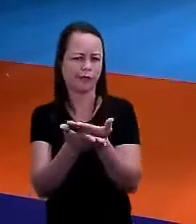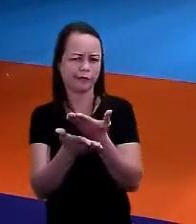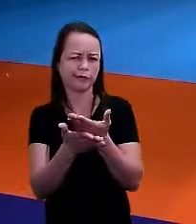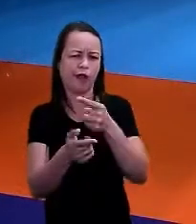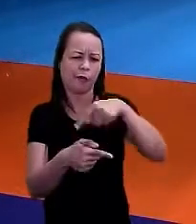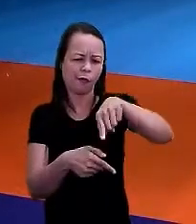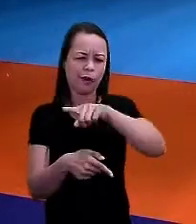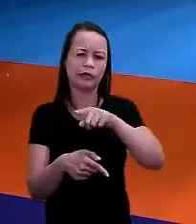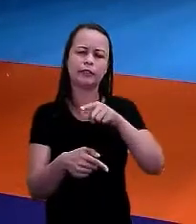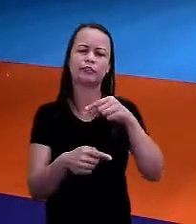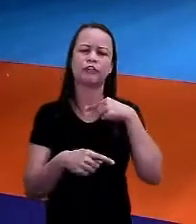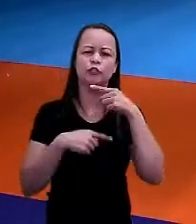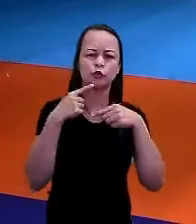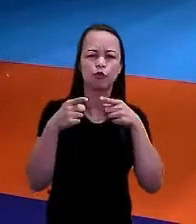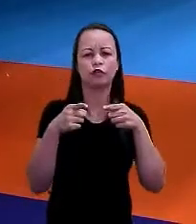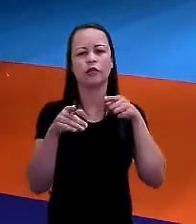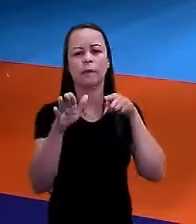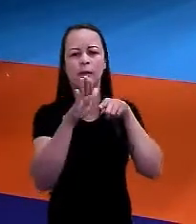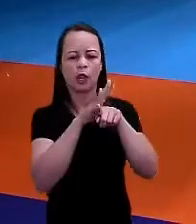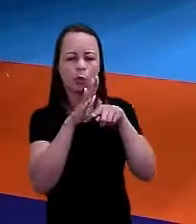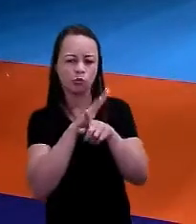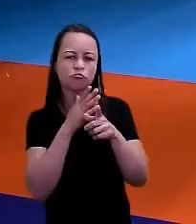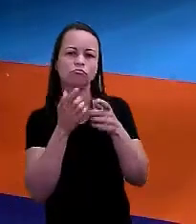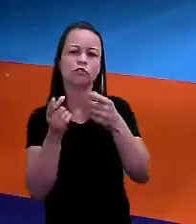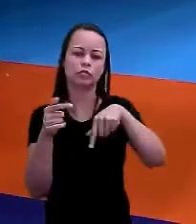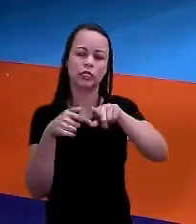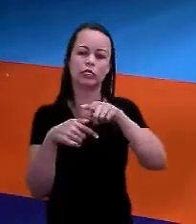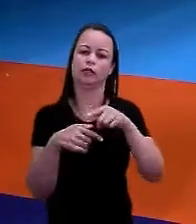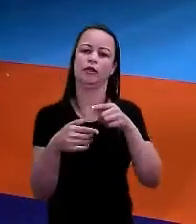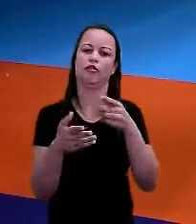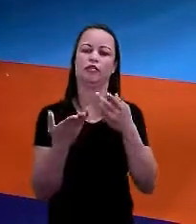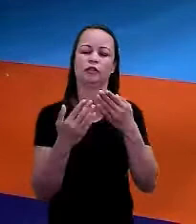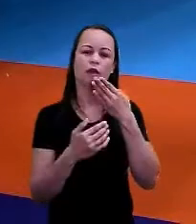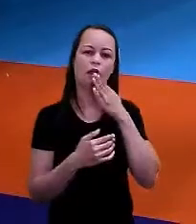dúvida é só fazer a perguntinha que eu prometo trazer a resposta